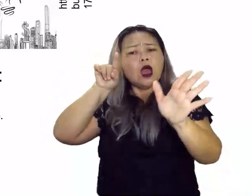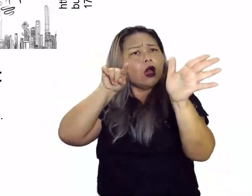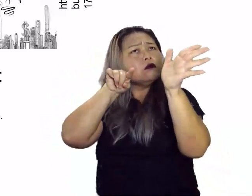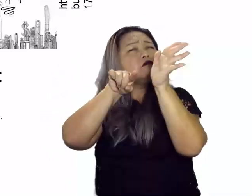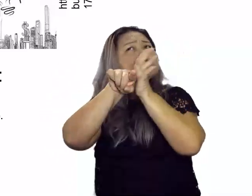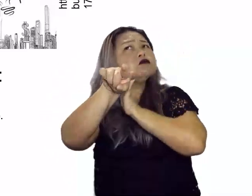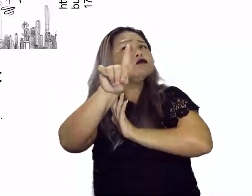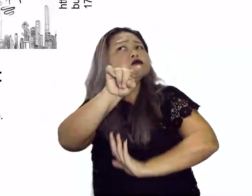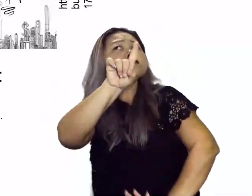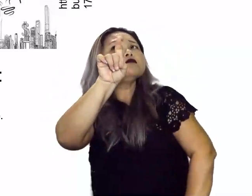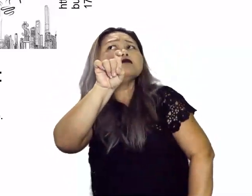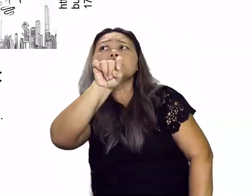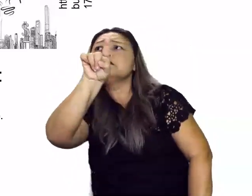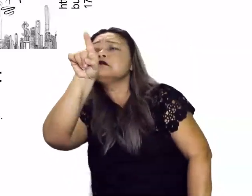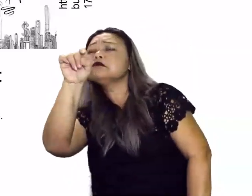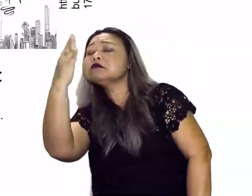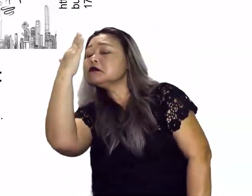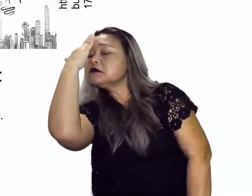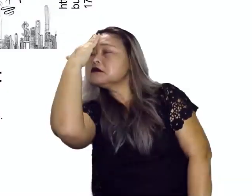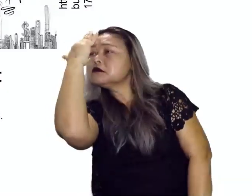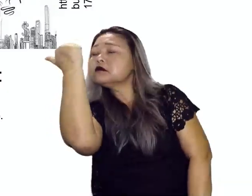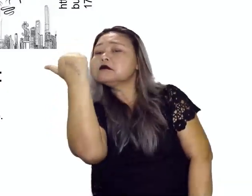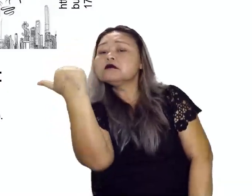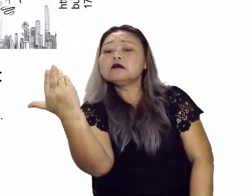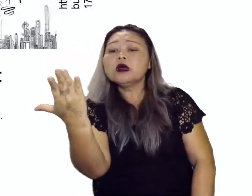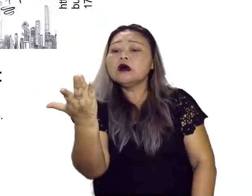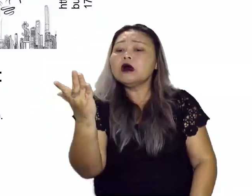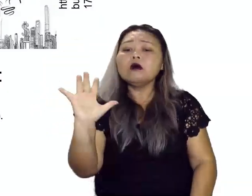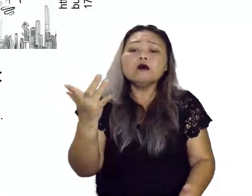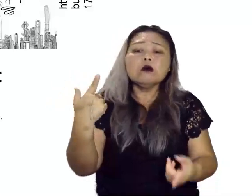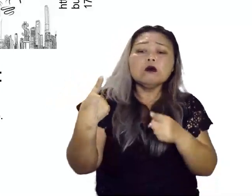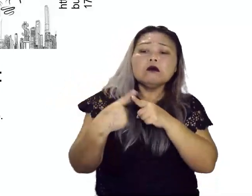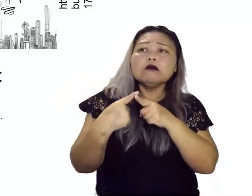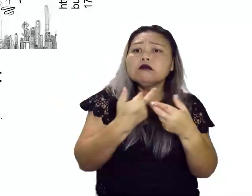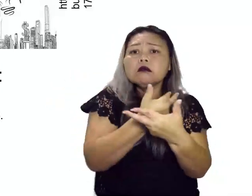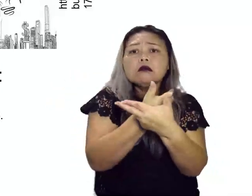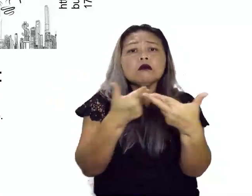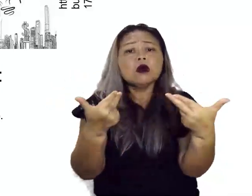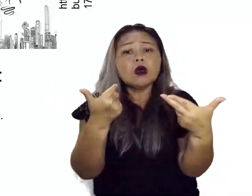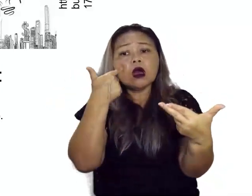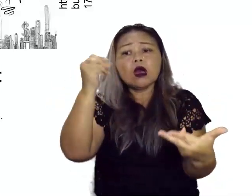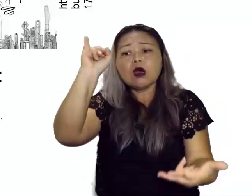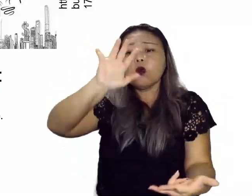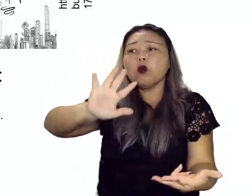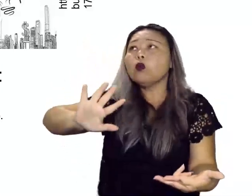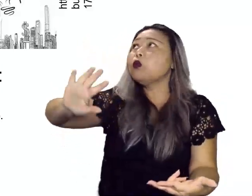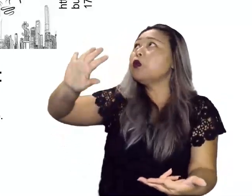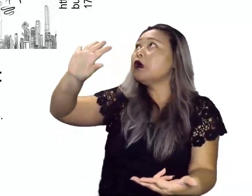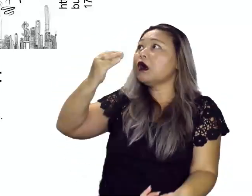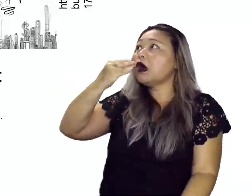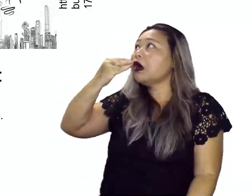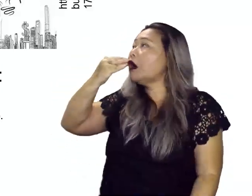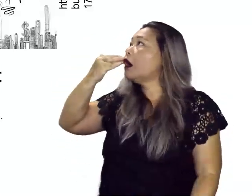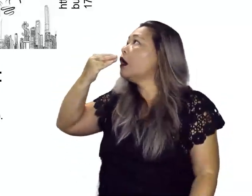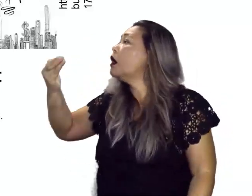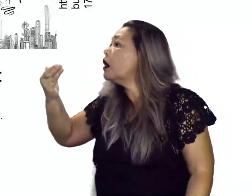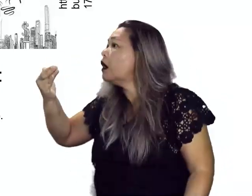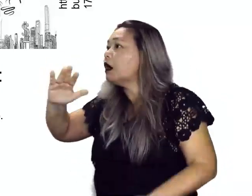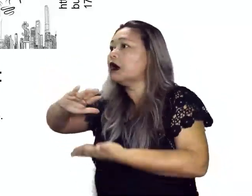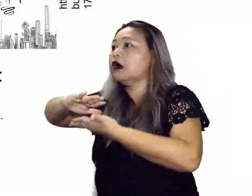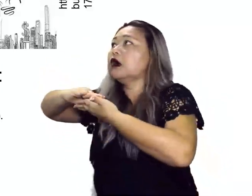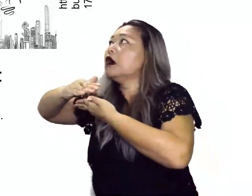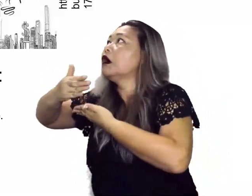inquiridora, quer conhecer as razões das coisas. Nós queremos. Veja bem essa imagem, né? Você se depara na frente de um